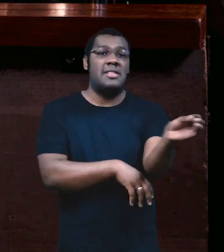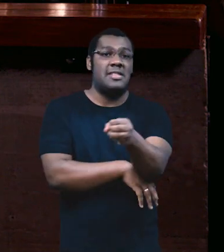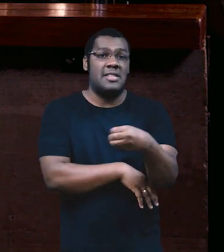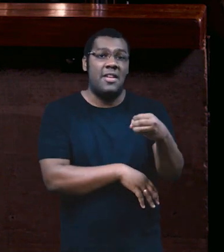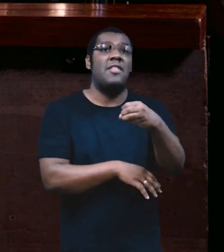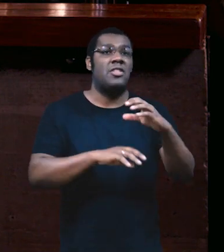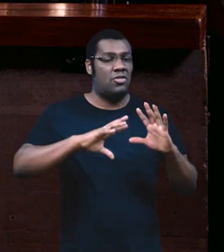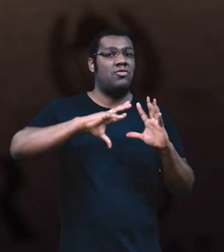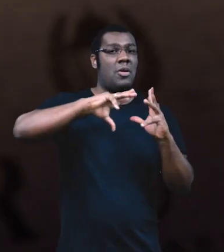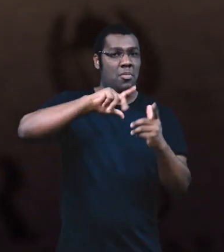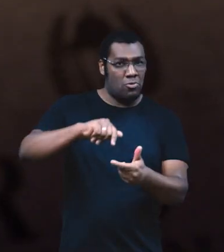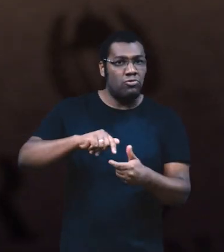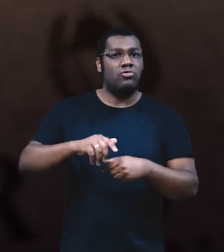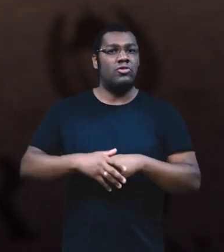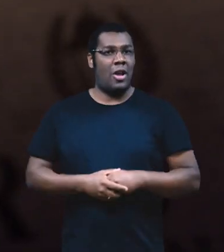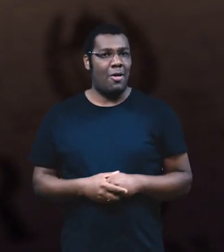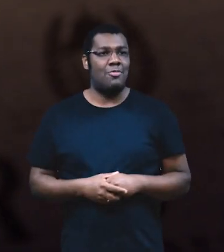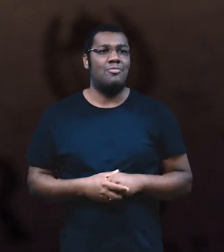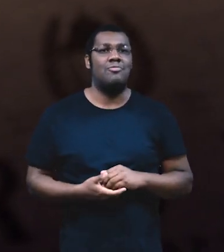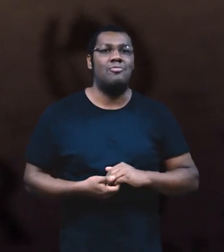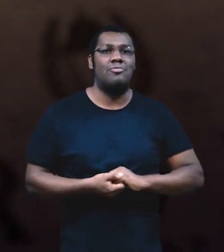com bastante competência.